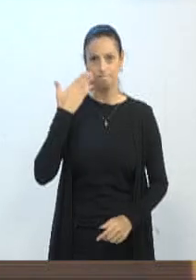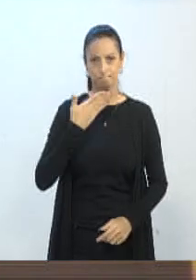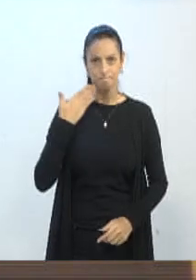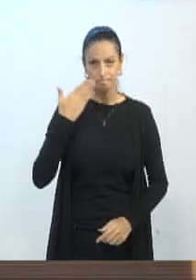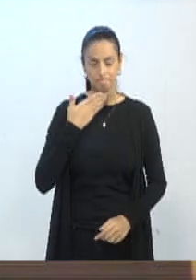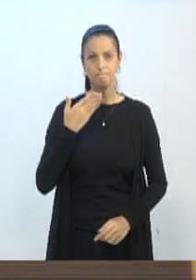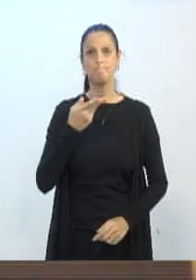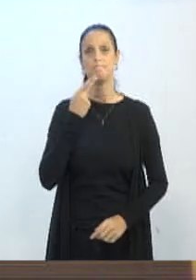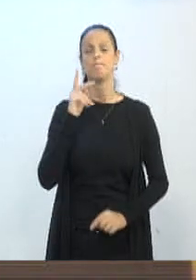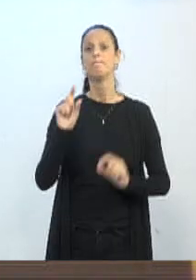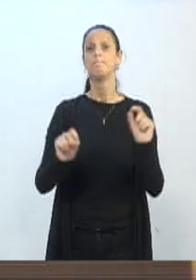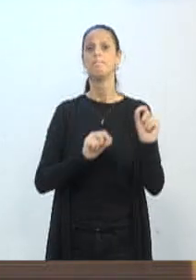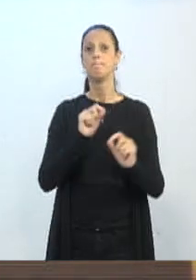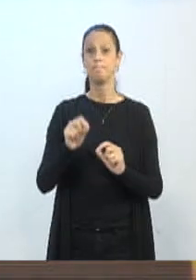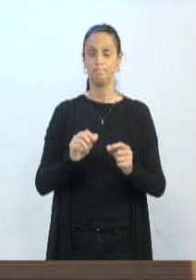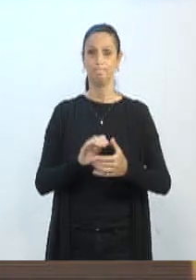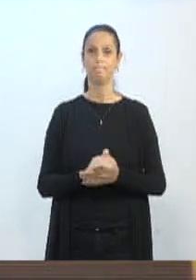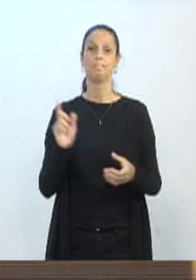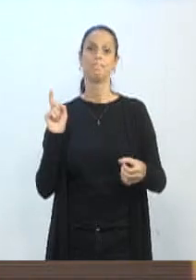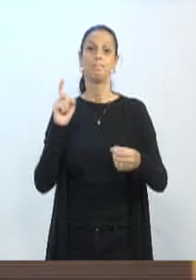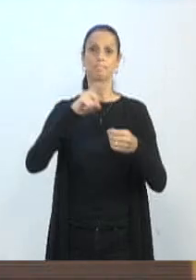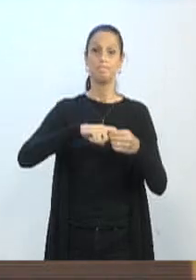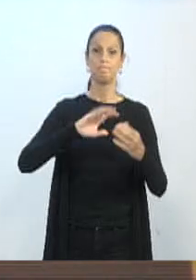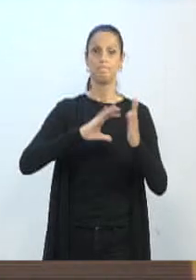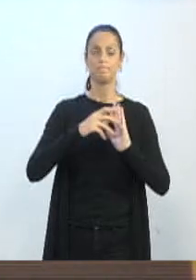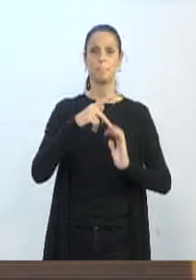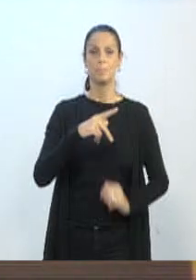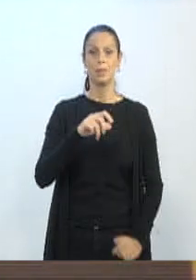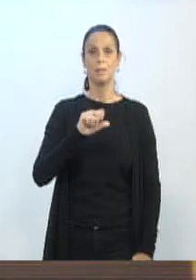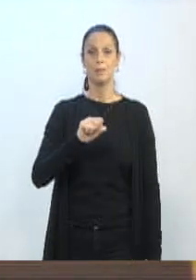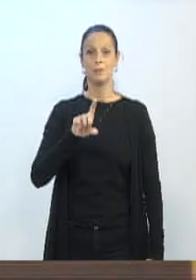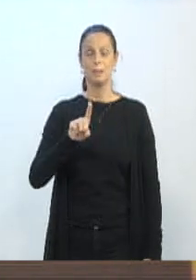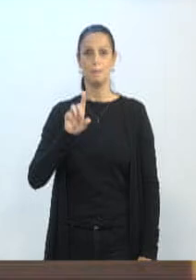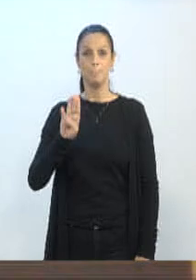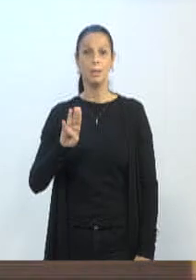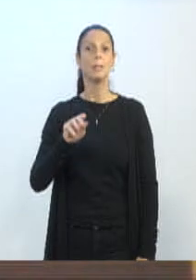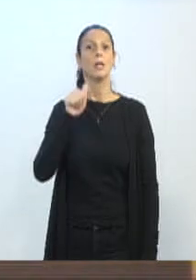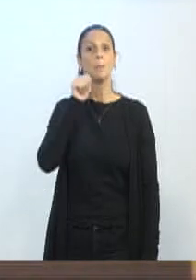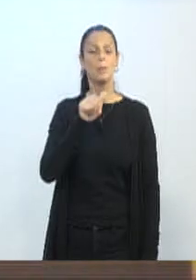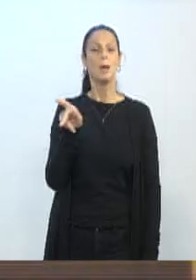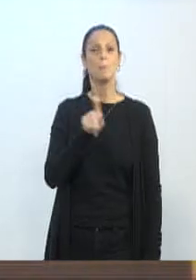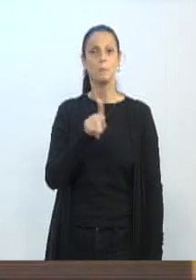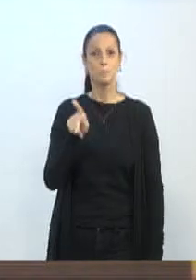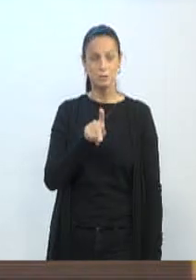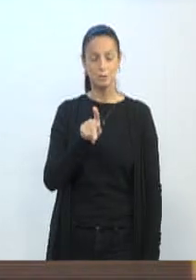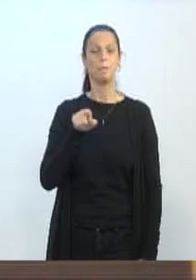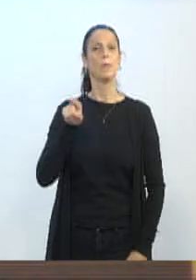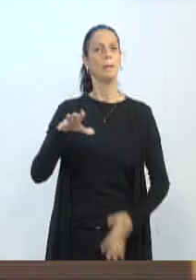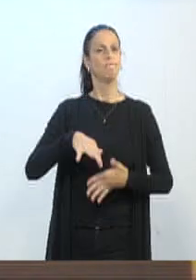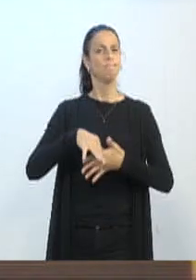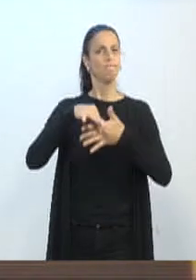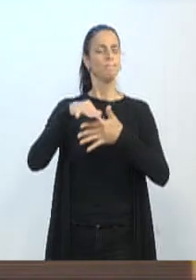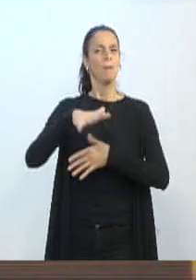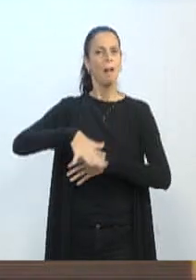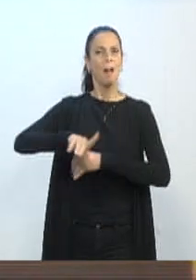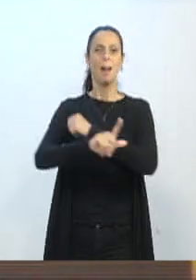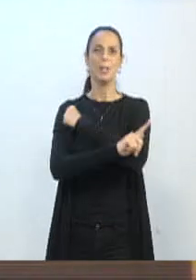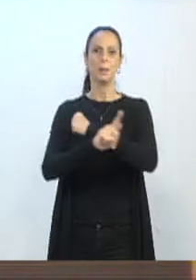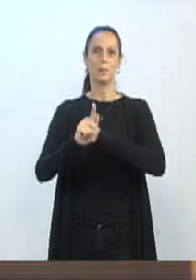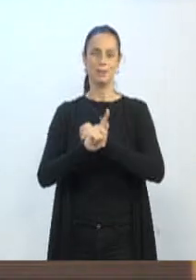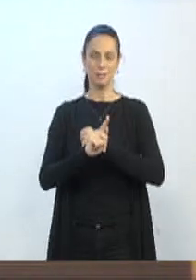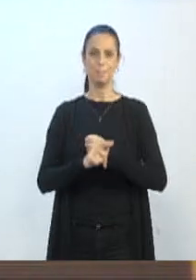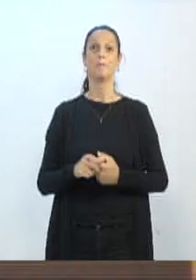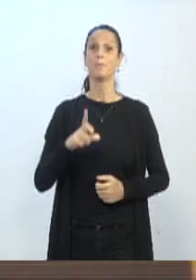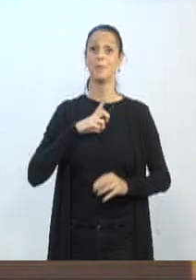afiliação ao PSDB da professora edilamar Simão importante liderança do reino Garcia nós temos